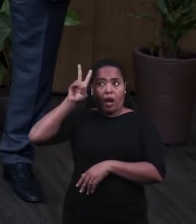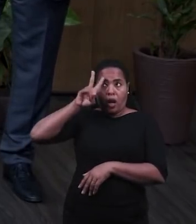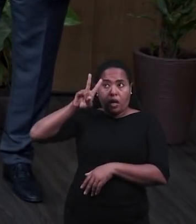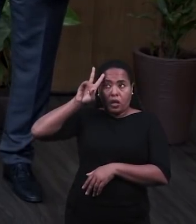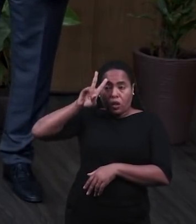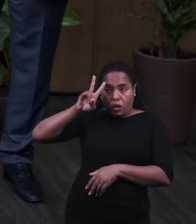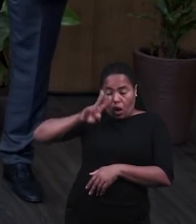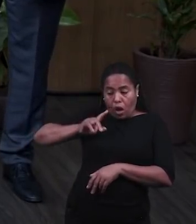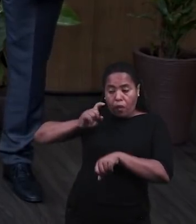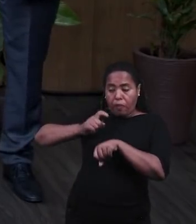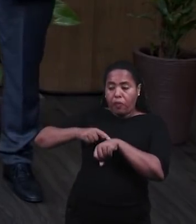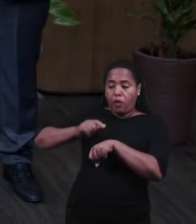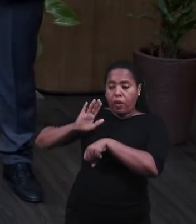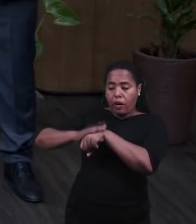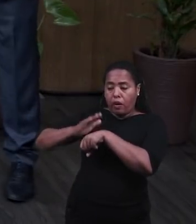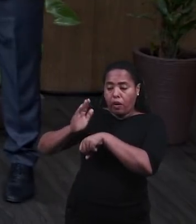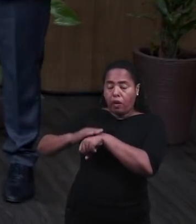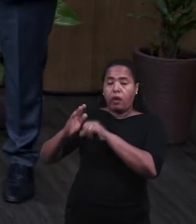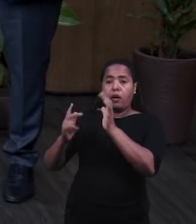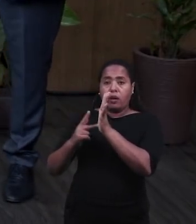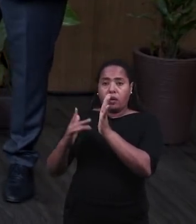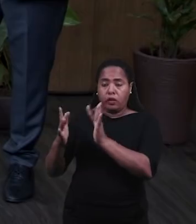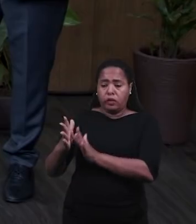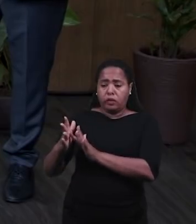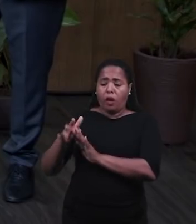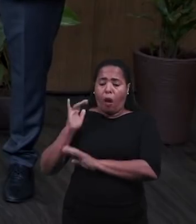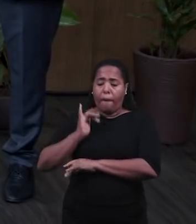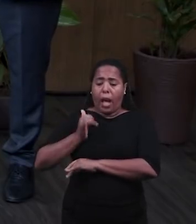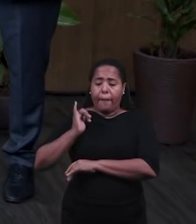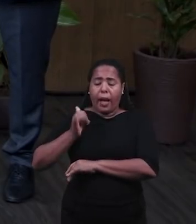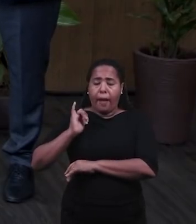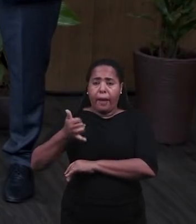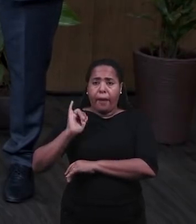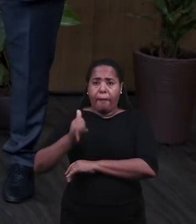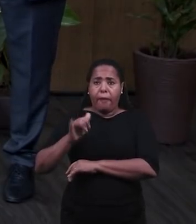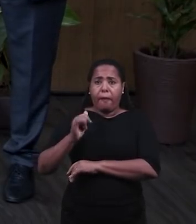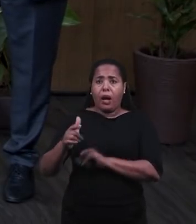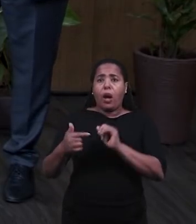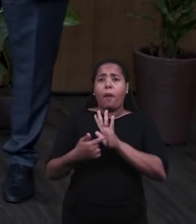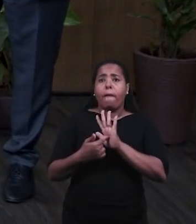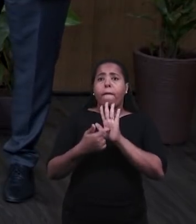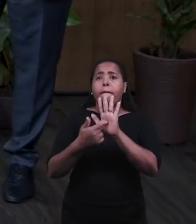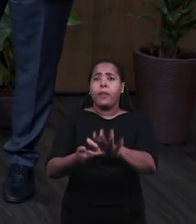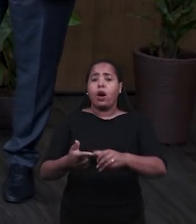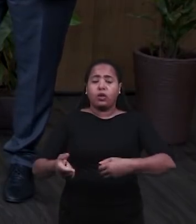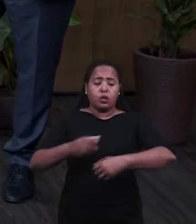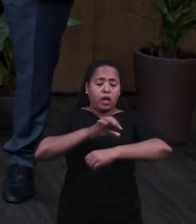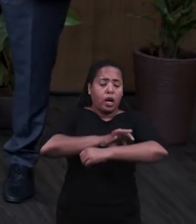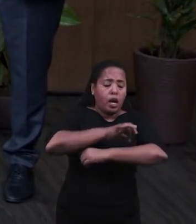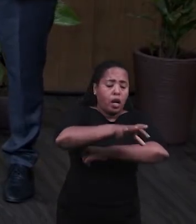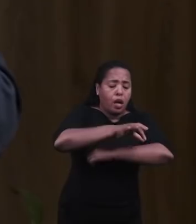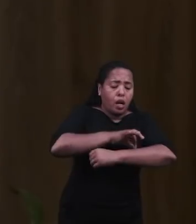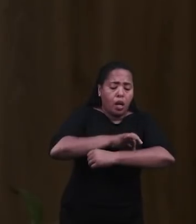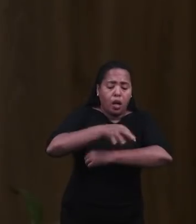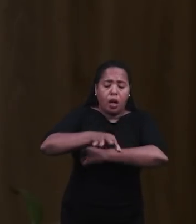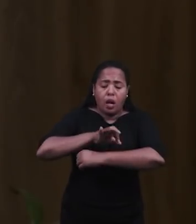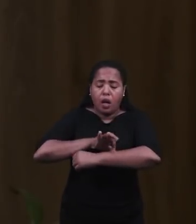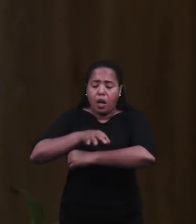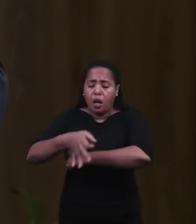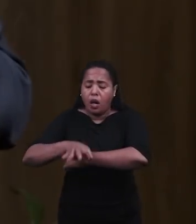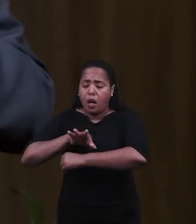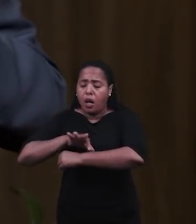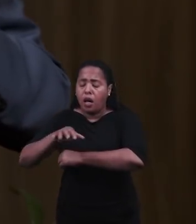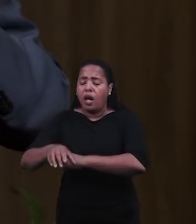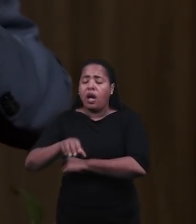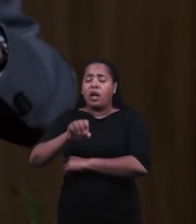pelo Senhor Jesus se dá em torno de quê? Da semeadura. Que é essa semeadura?